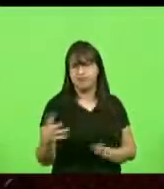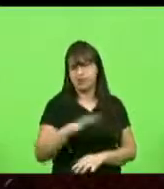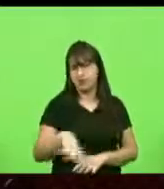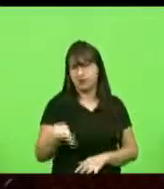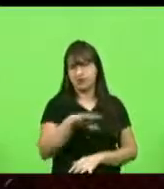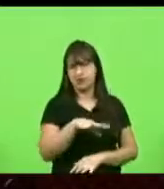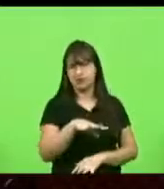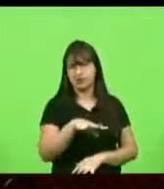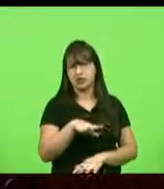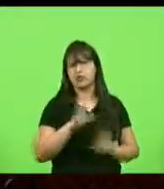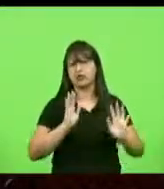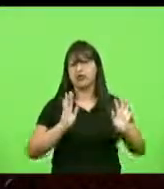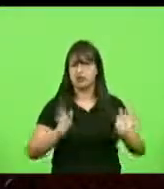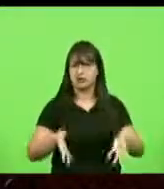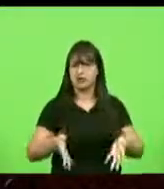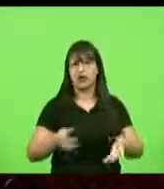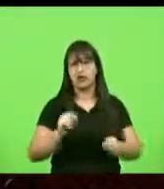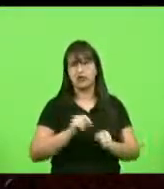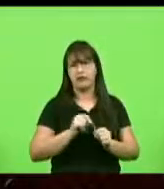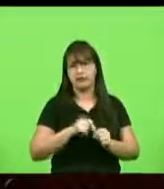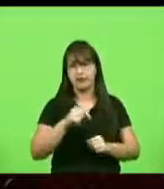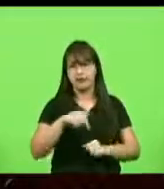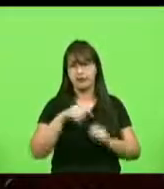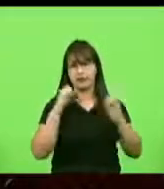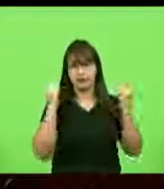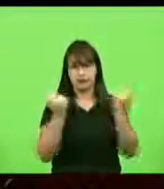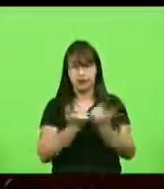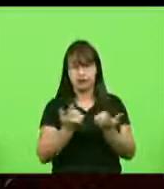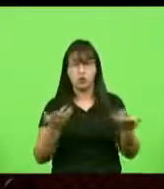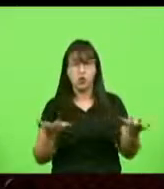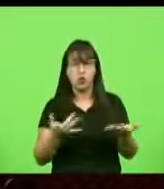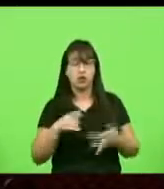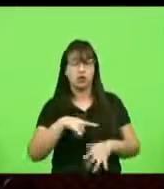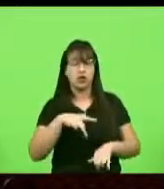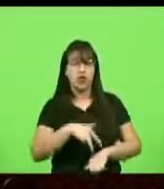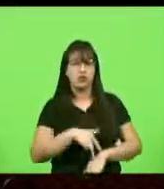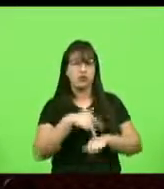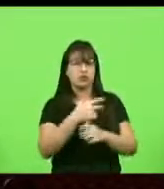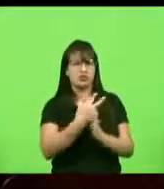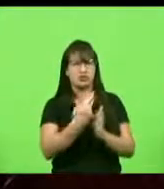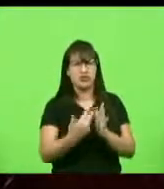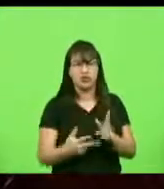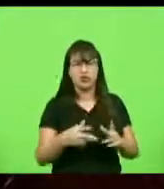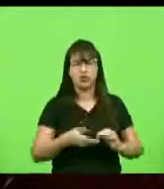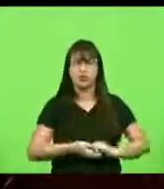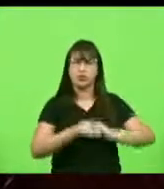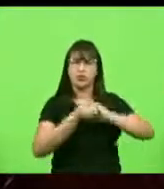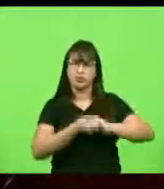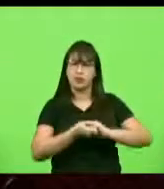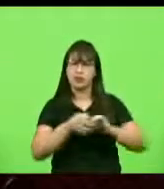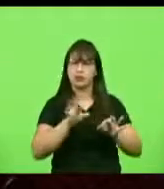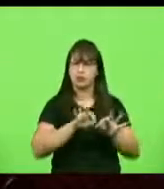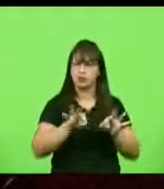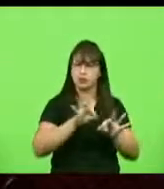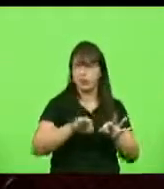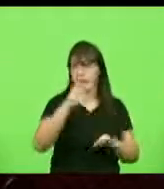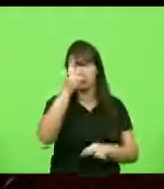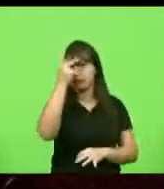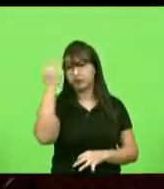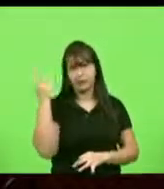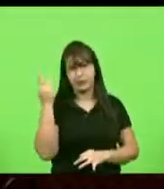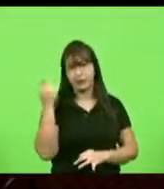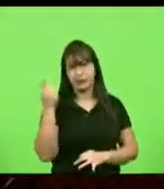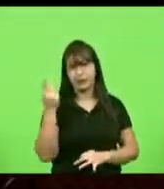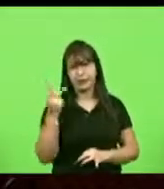fizemos rotineiramente aqui na Assembleia. Hoje mesmo tem várias moções cumprimentando instituições, pessoas,